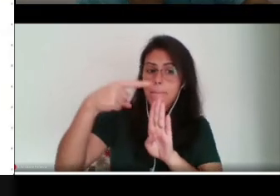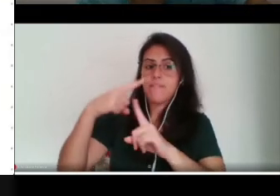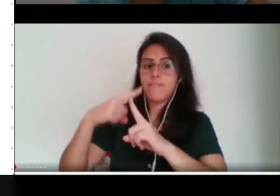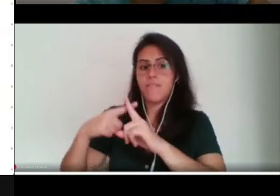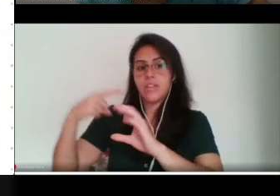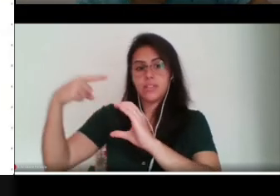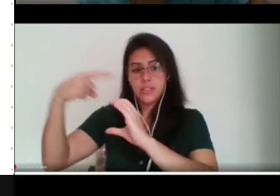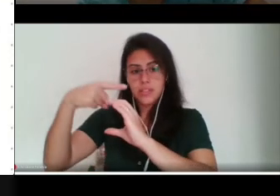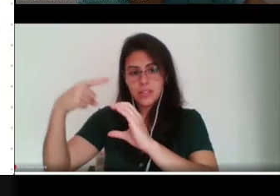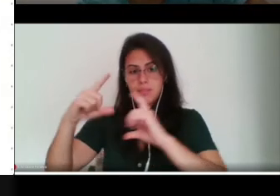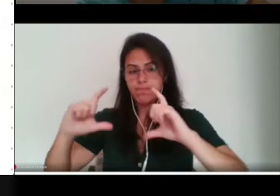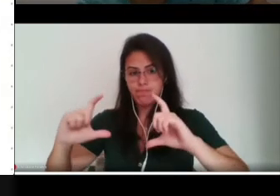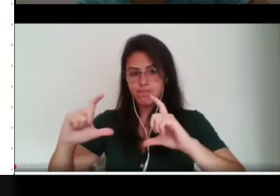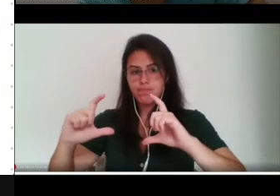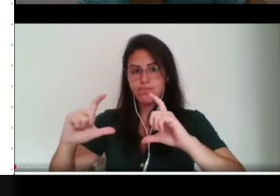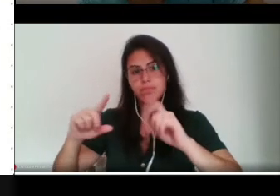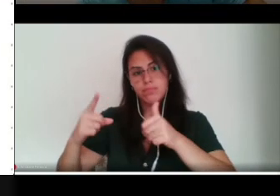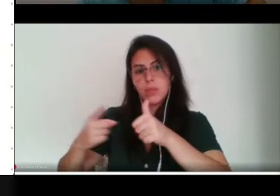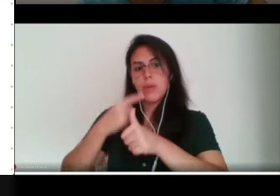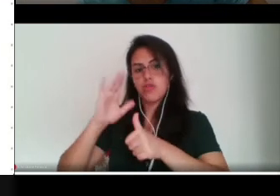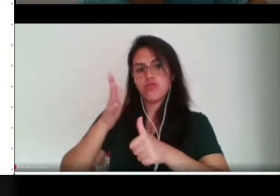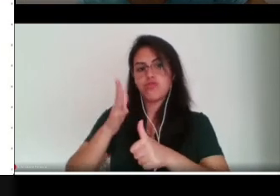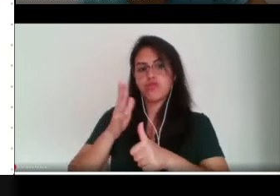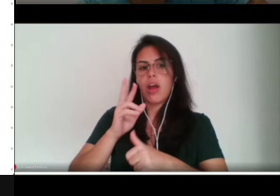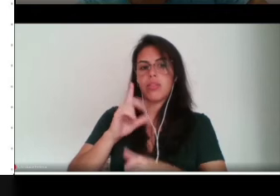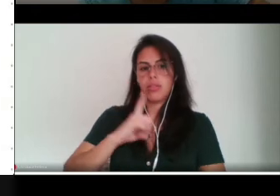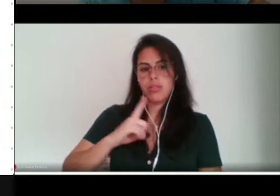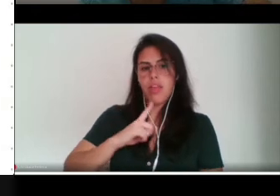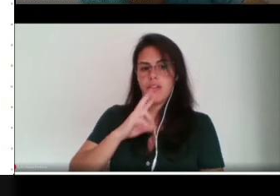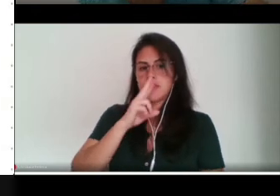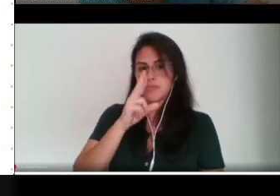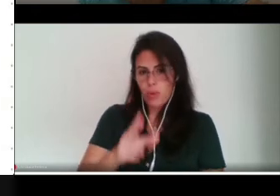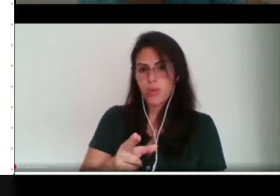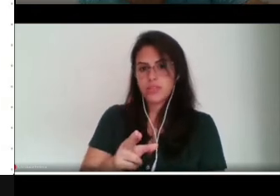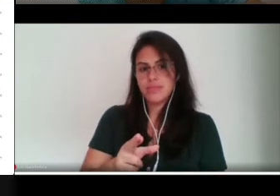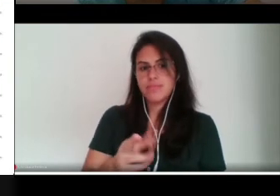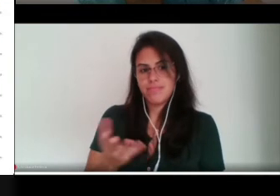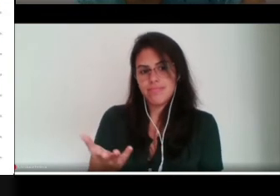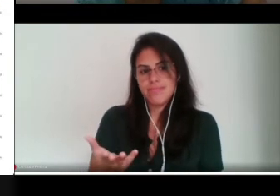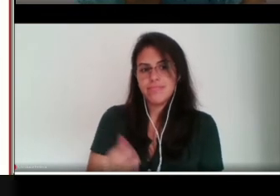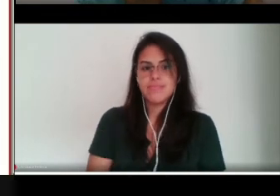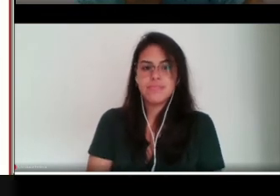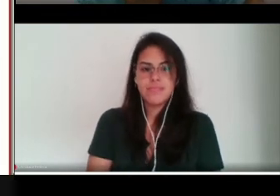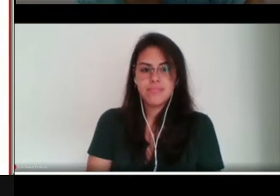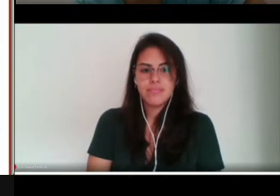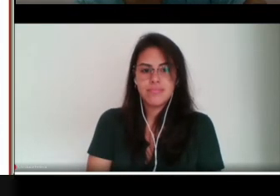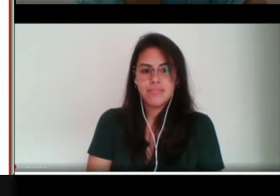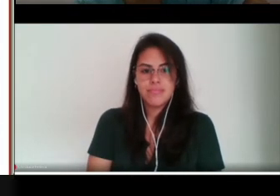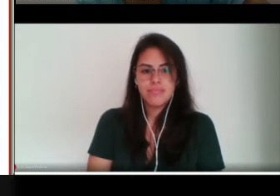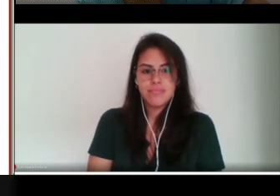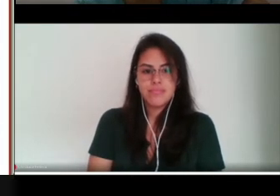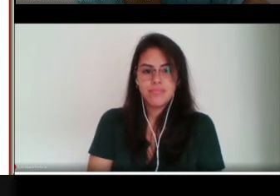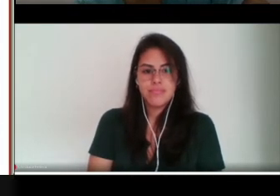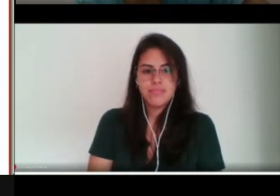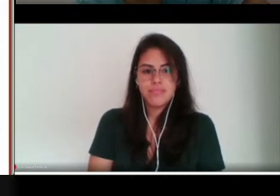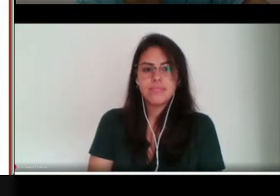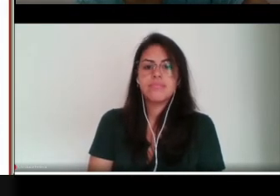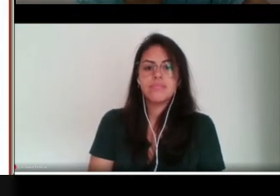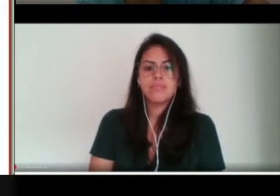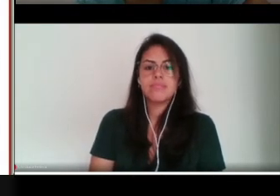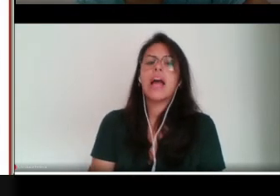Eu faço aquele produto vetorial daquela forma que eu mostrei. Eu acho que B VEC C é